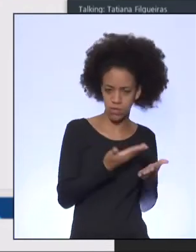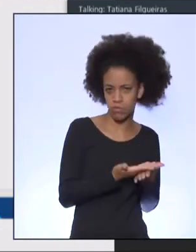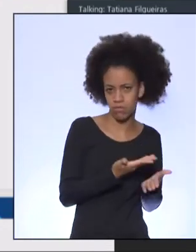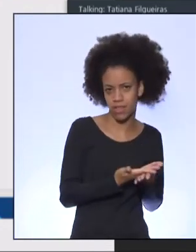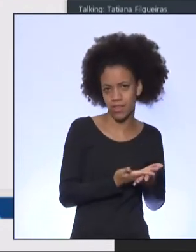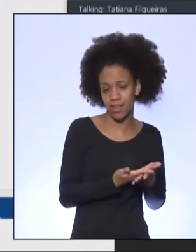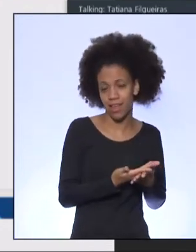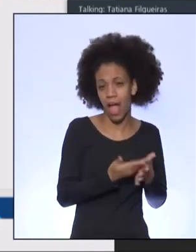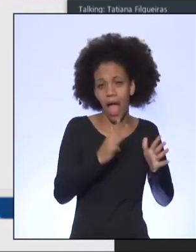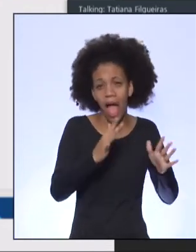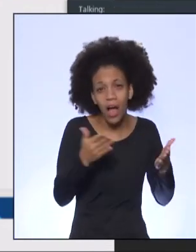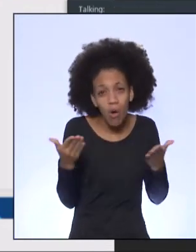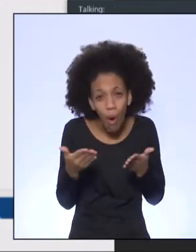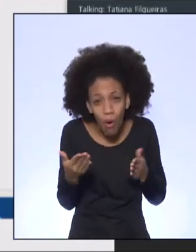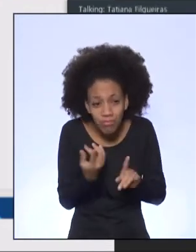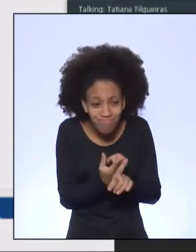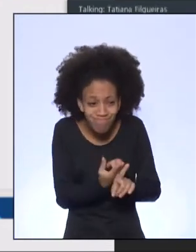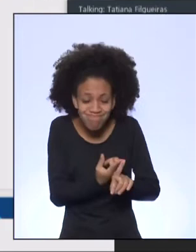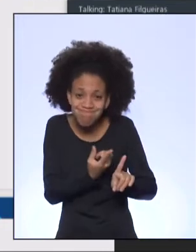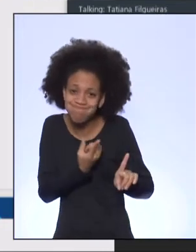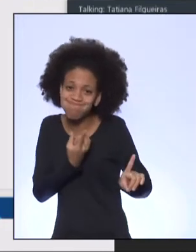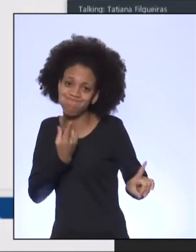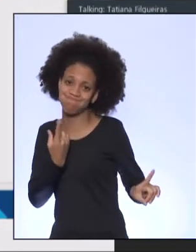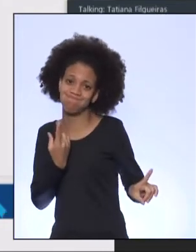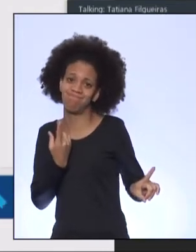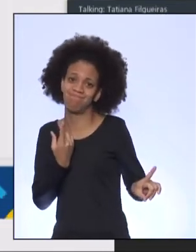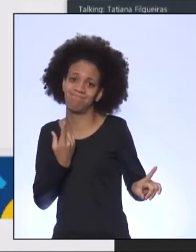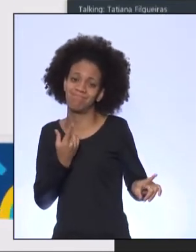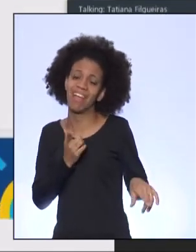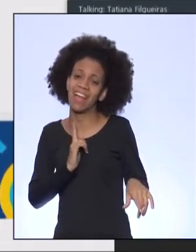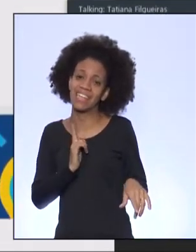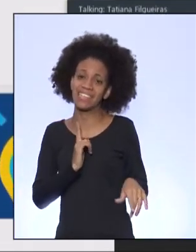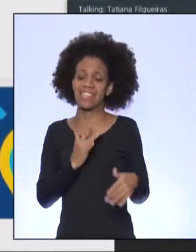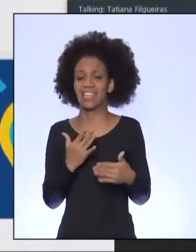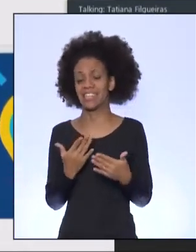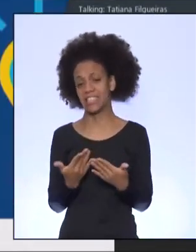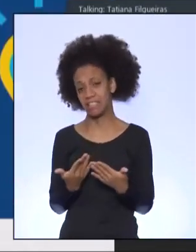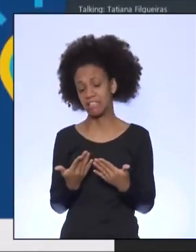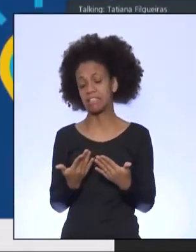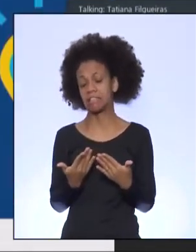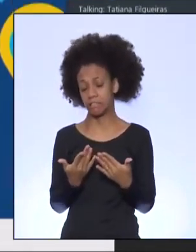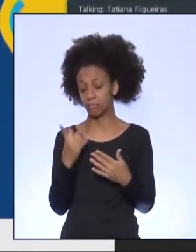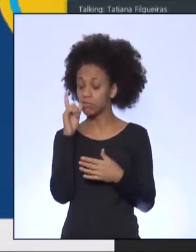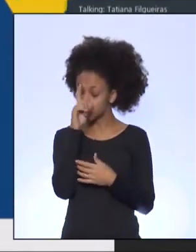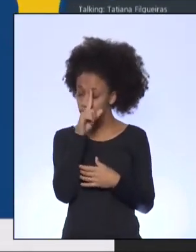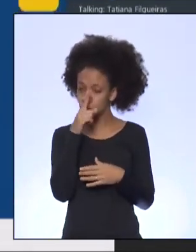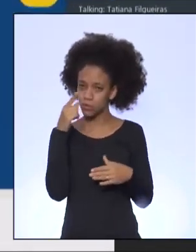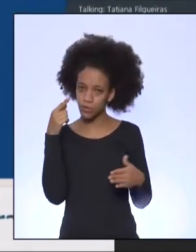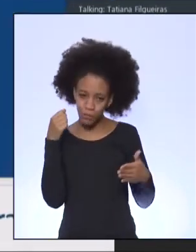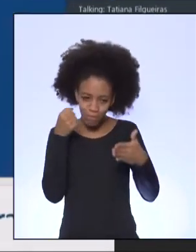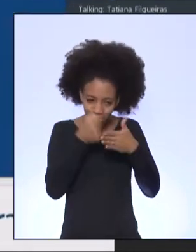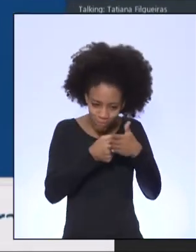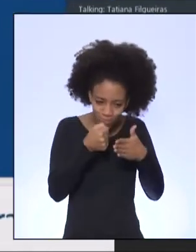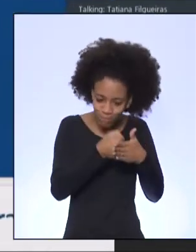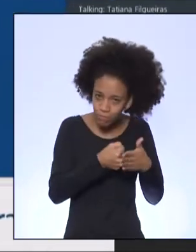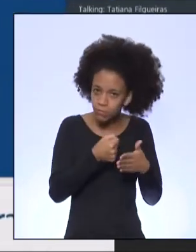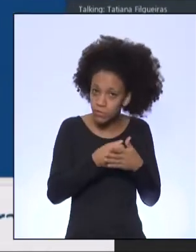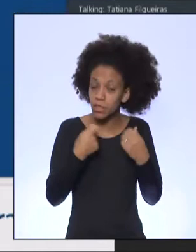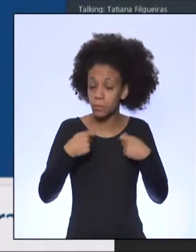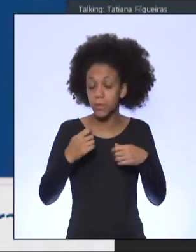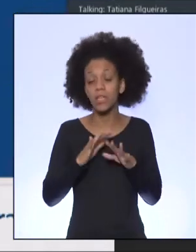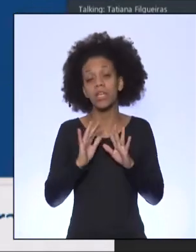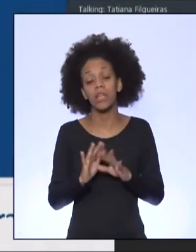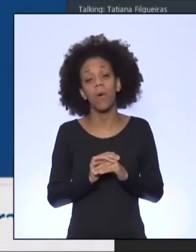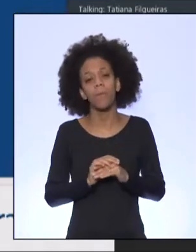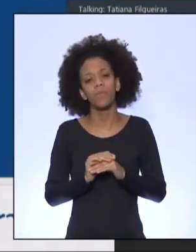com a distância agora que temos aí que enfrentar, né? E essa é uma construção de